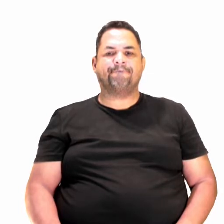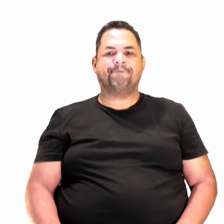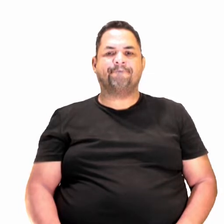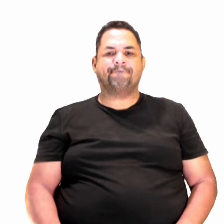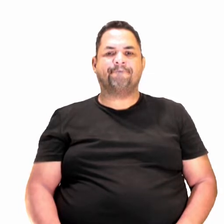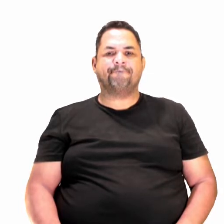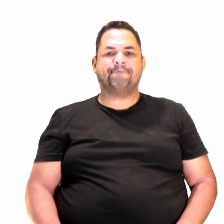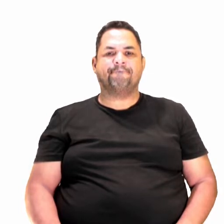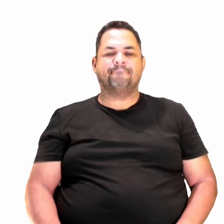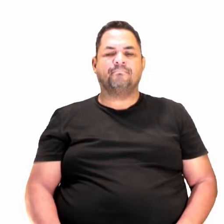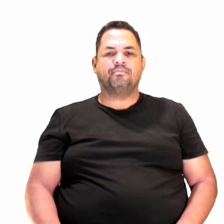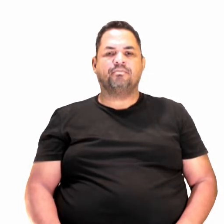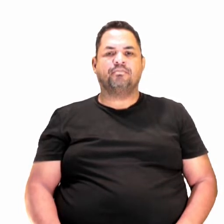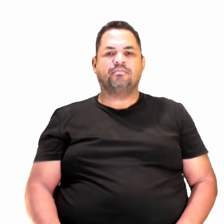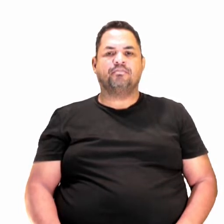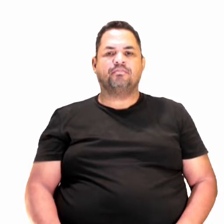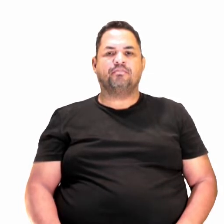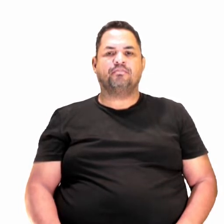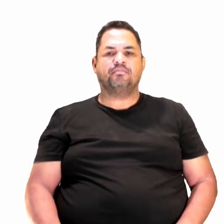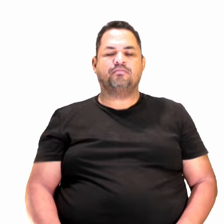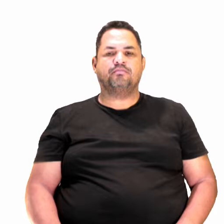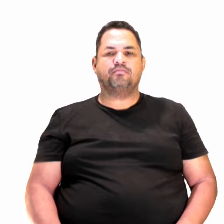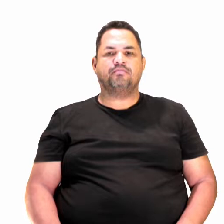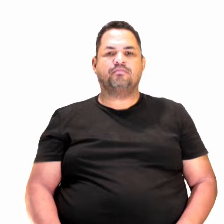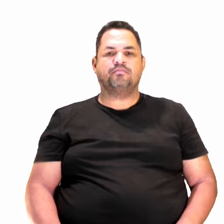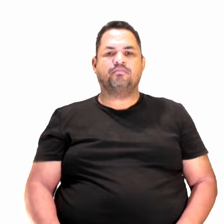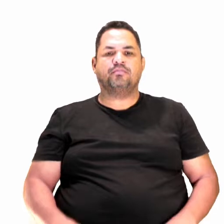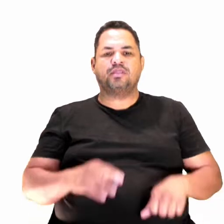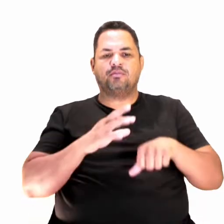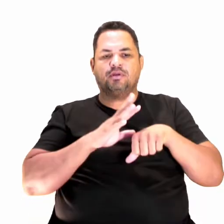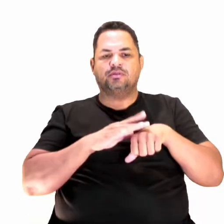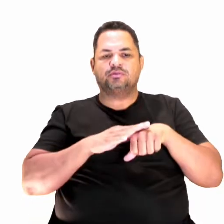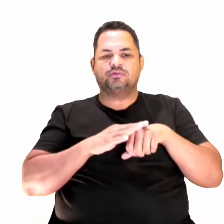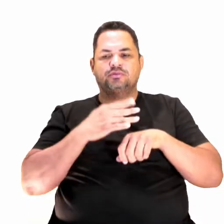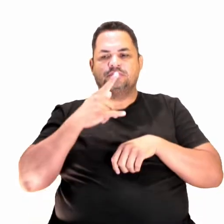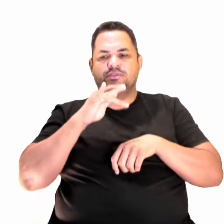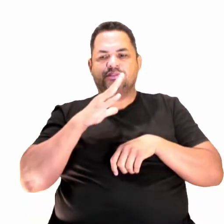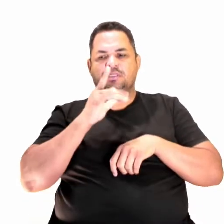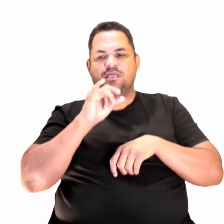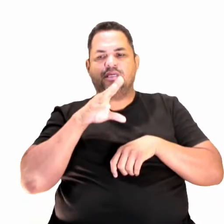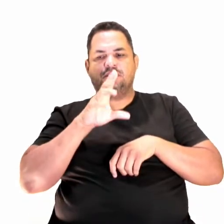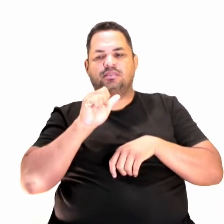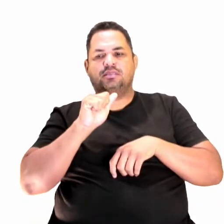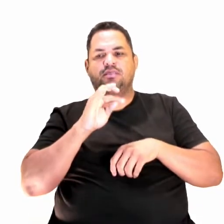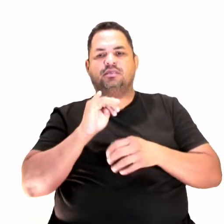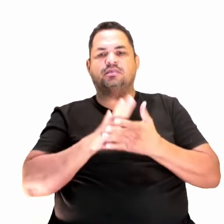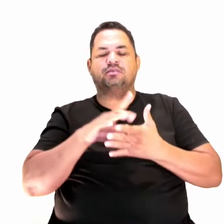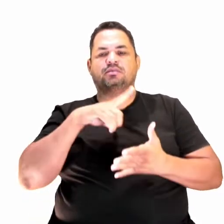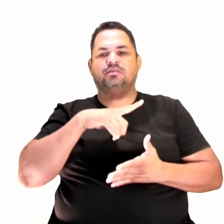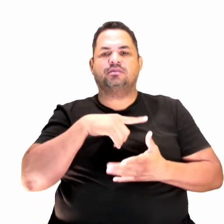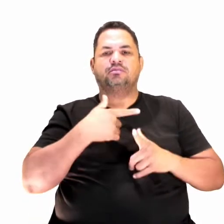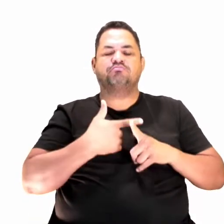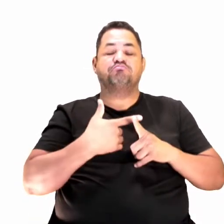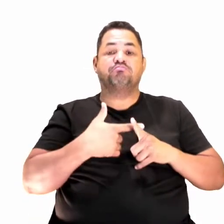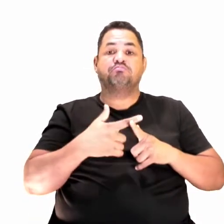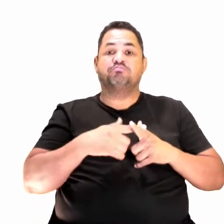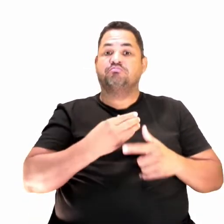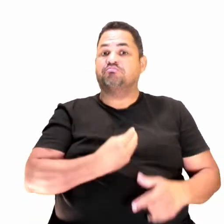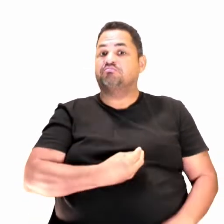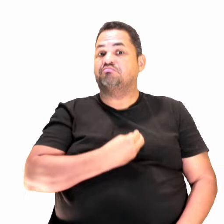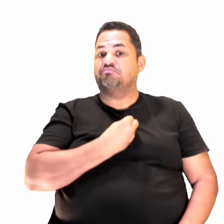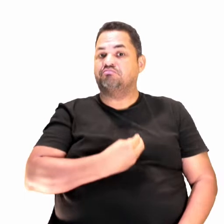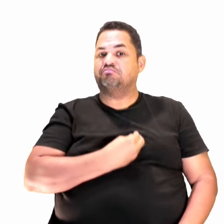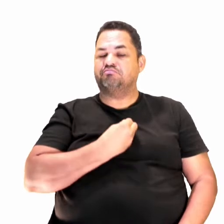Uma série potencial doença psiquiátrica que contém risco de vida